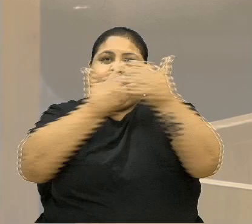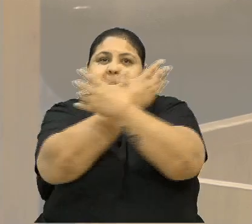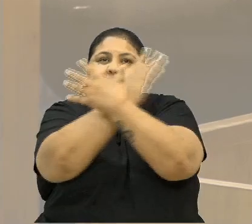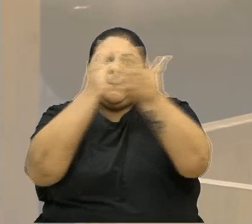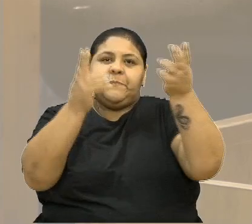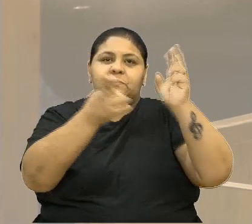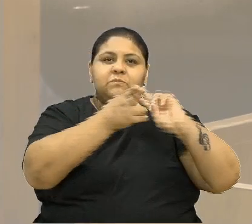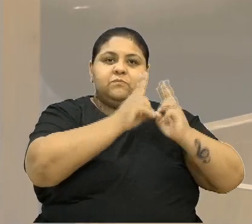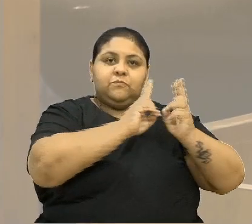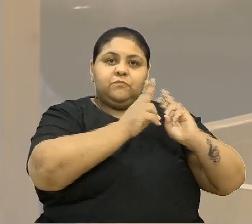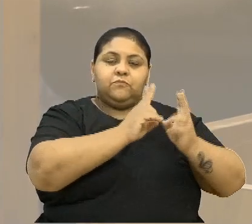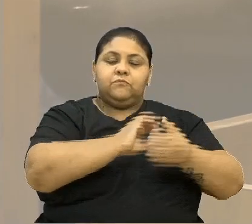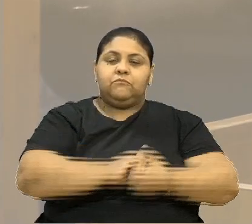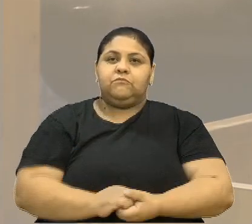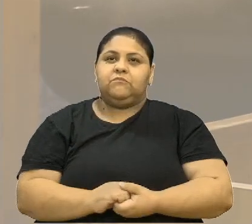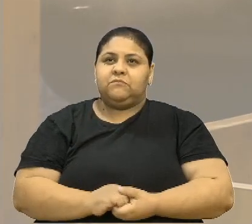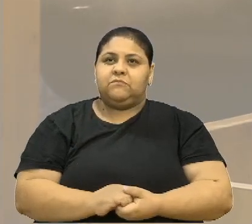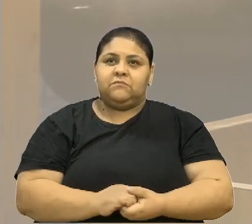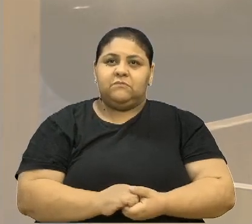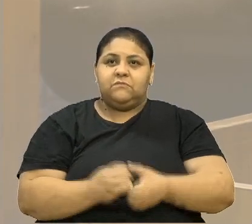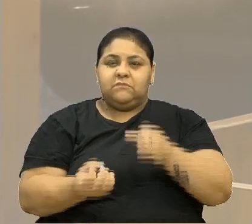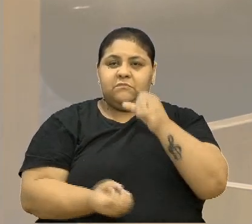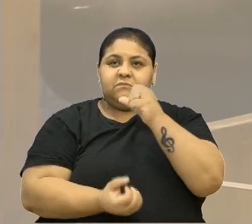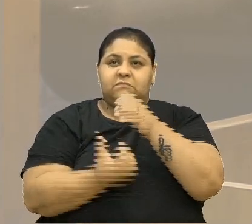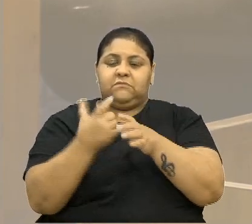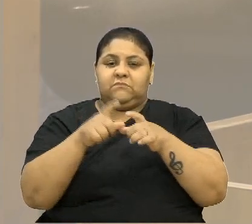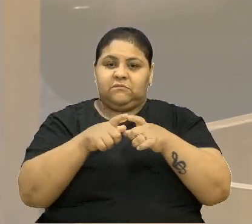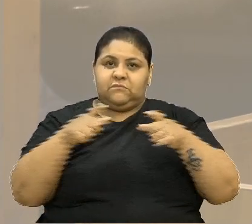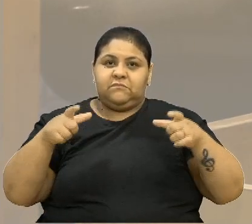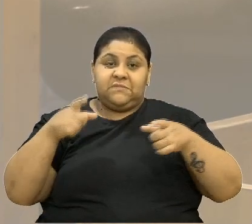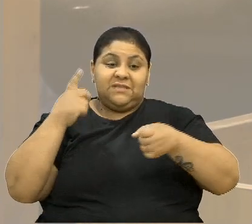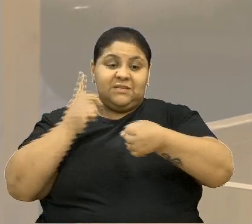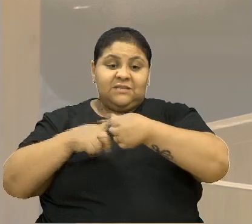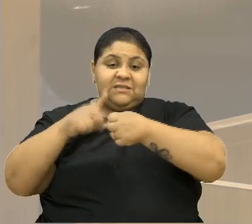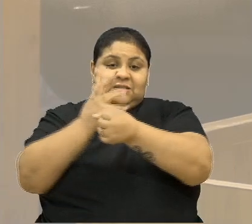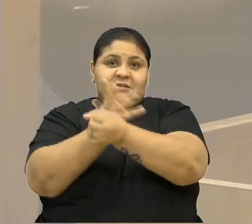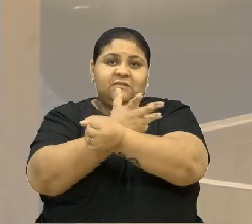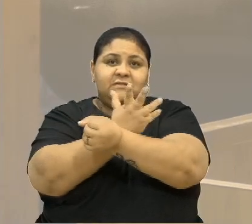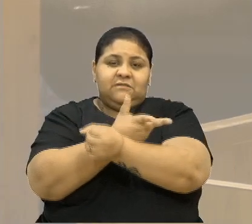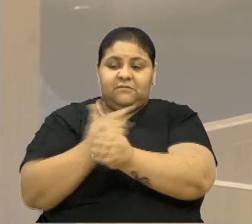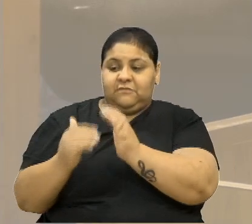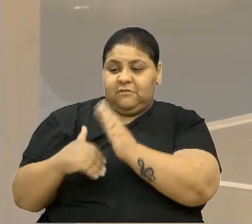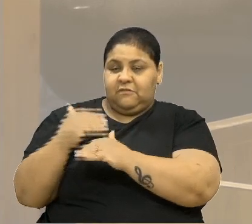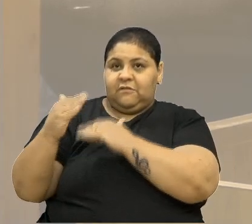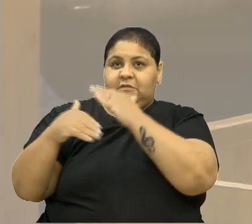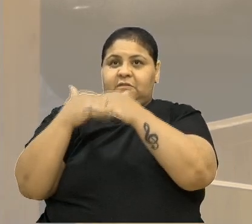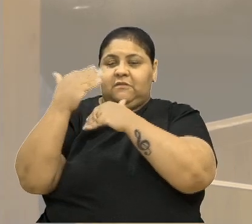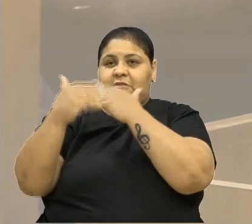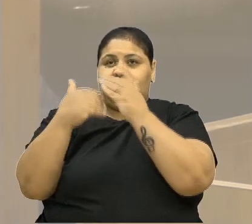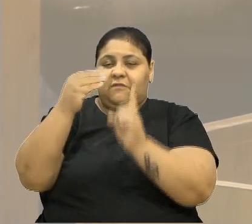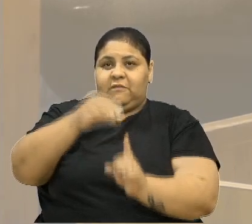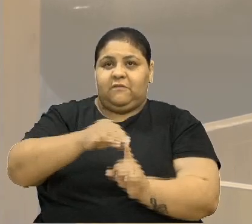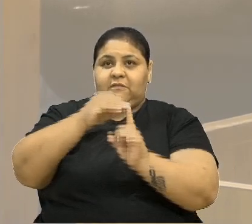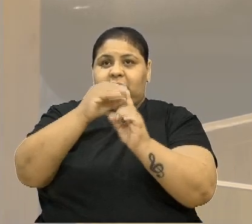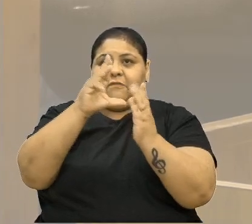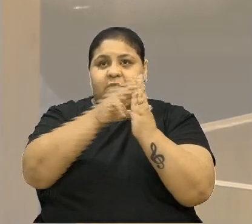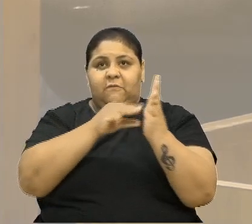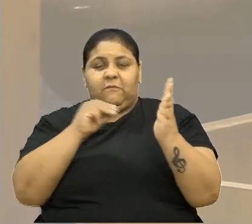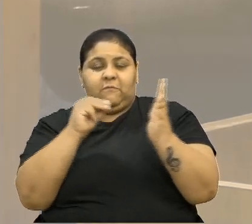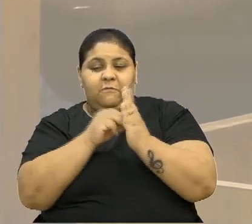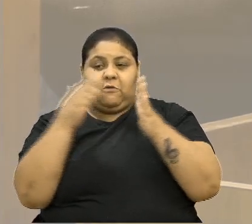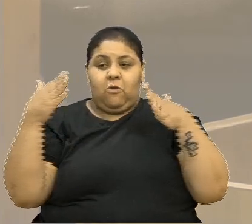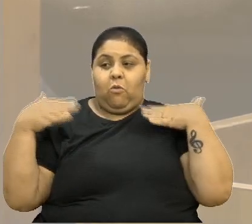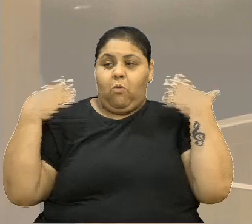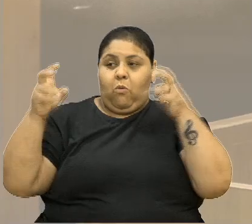urbano, que vai ser a criação dessa modelagem da Cidade Jardim, o desenvolvimento da célula modelo de fomento ao turismo